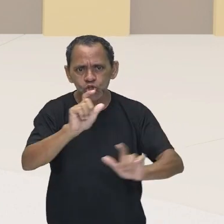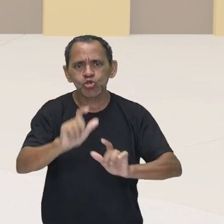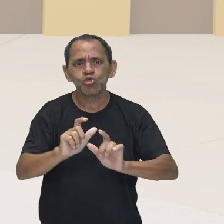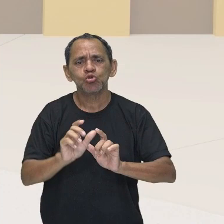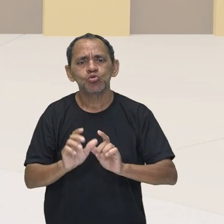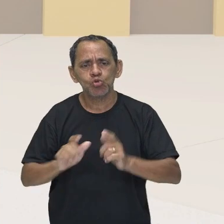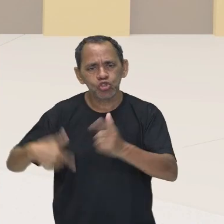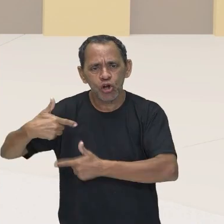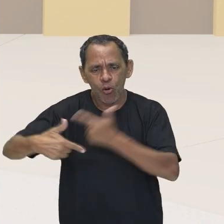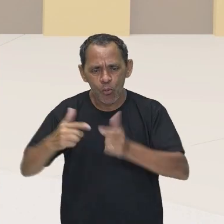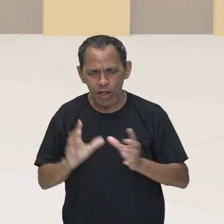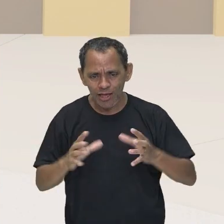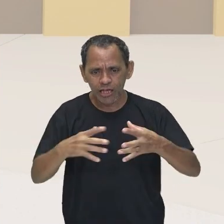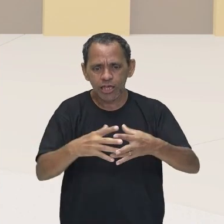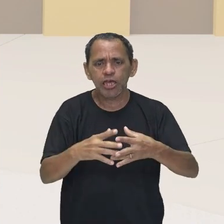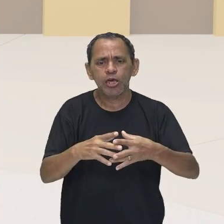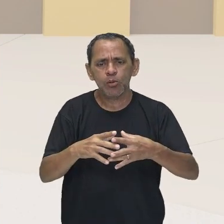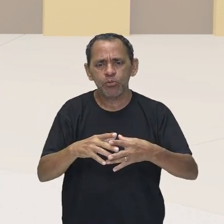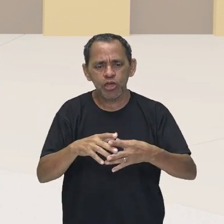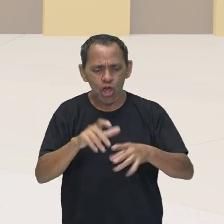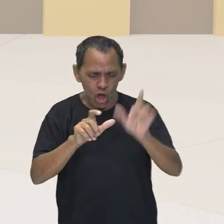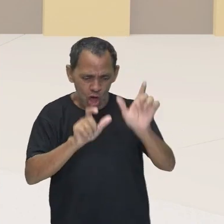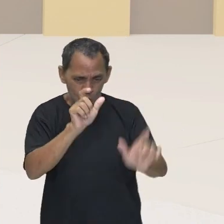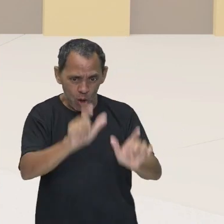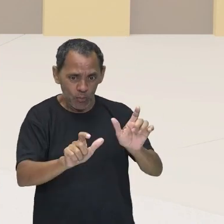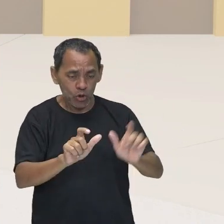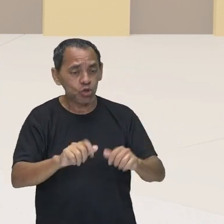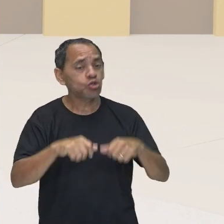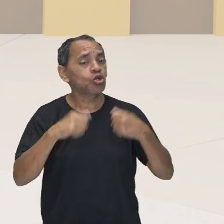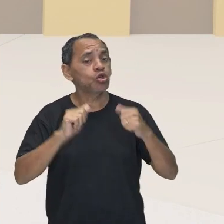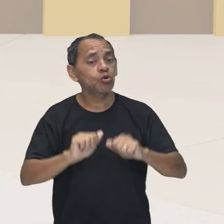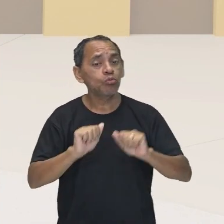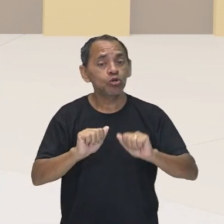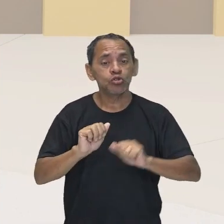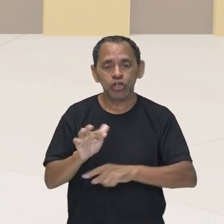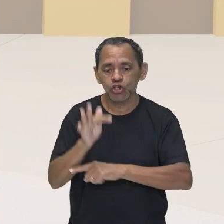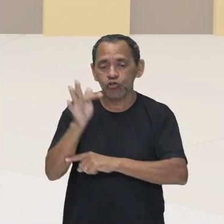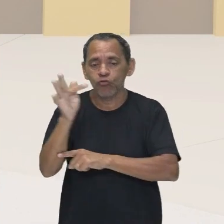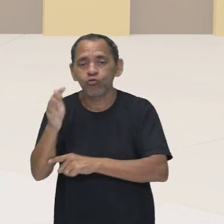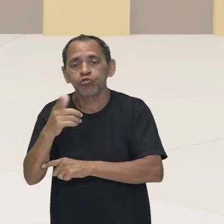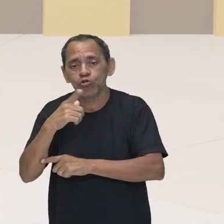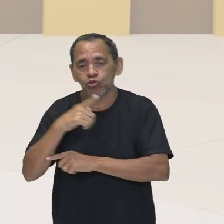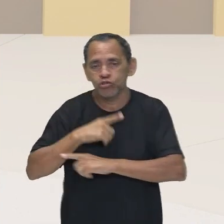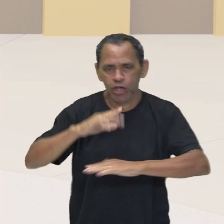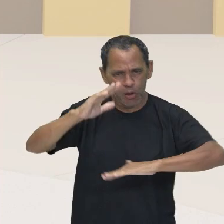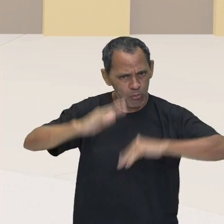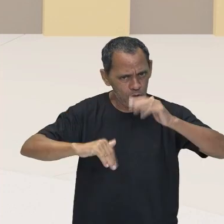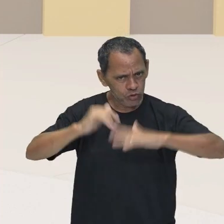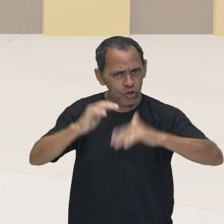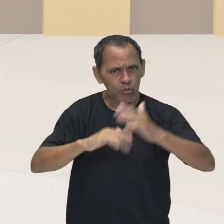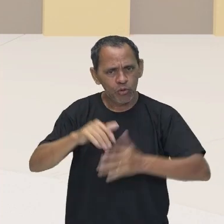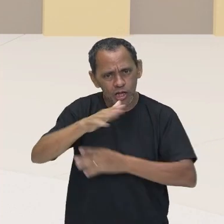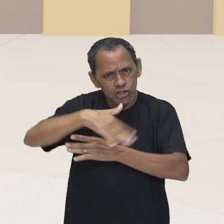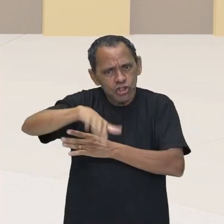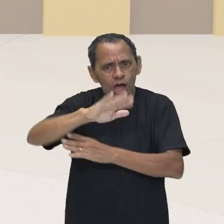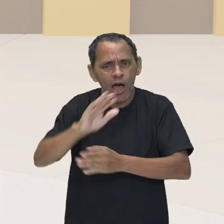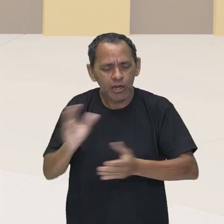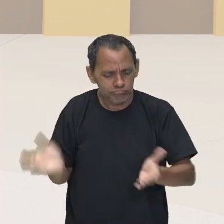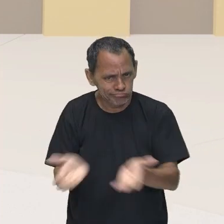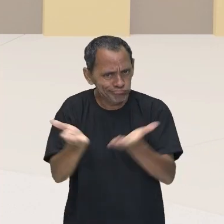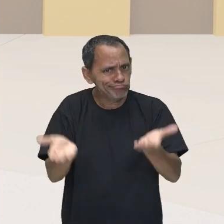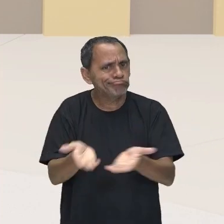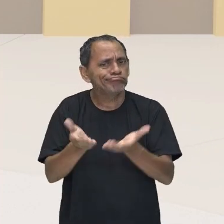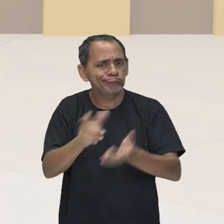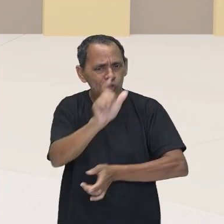possam alcançar o seu máximo desempenho produtivo, então é imprescindível motivá-las,